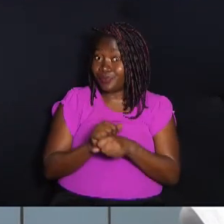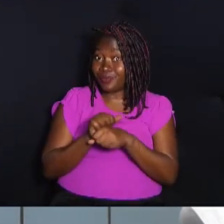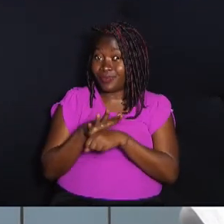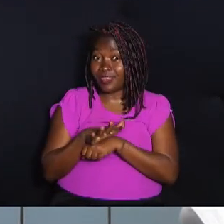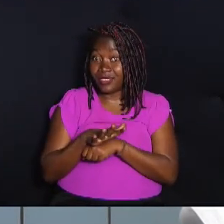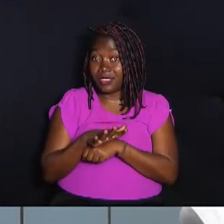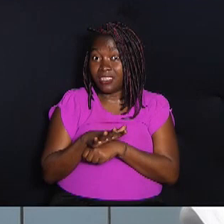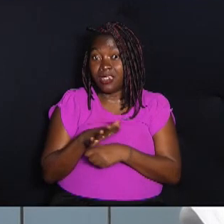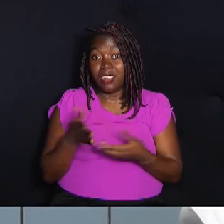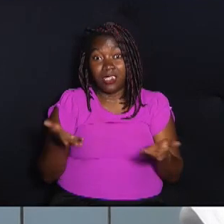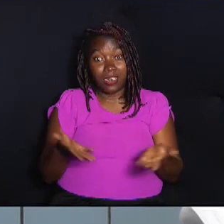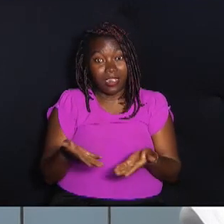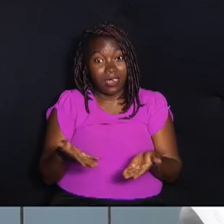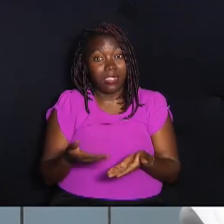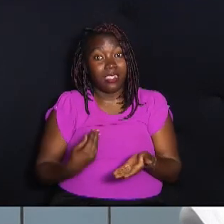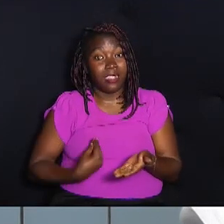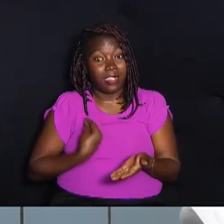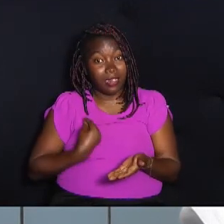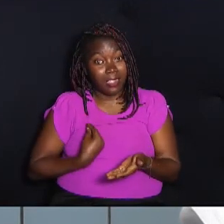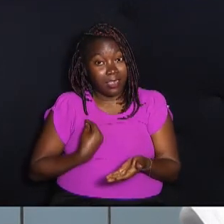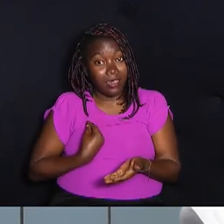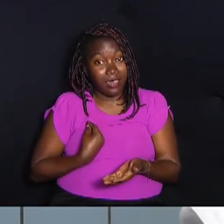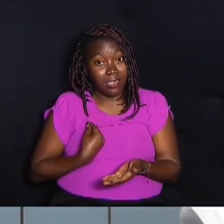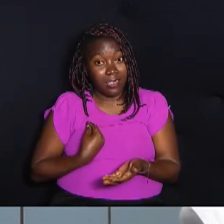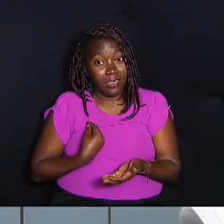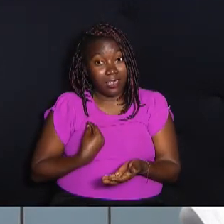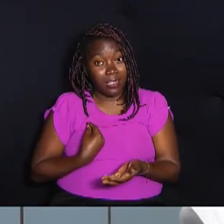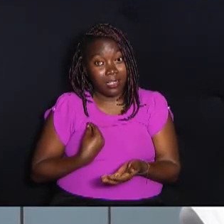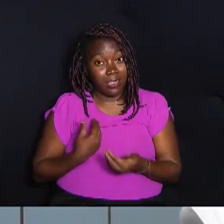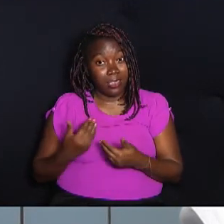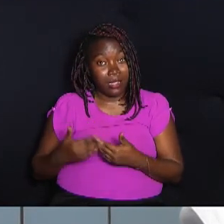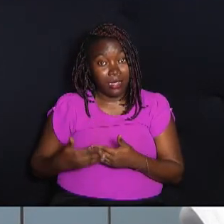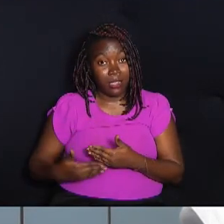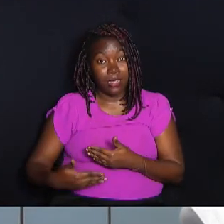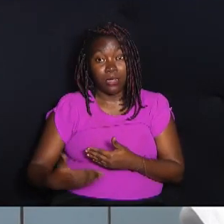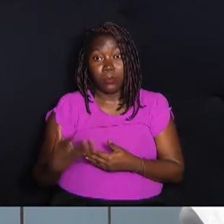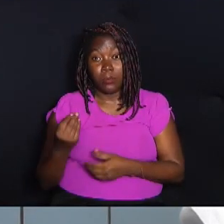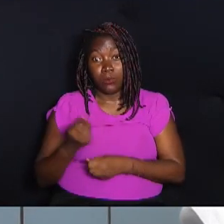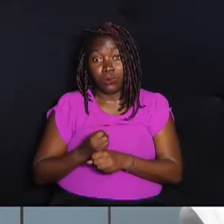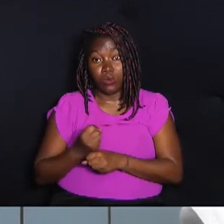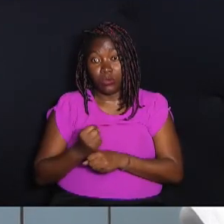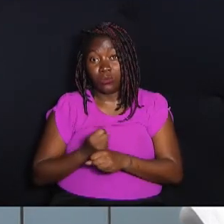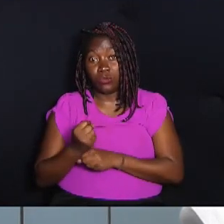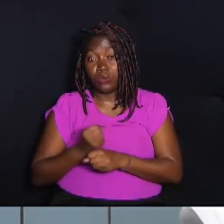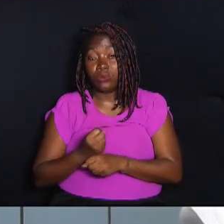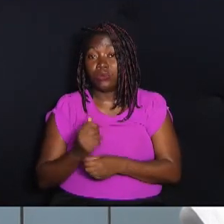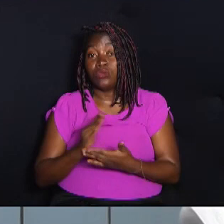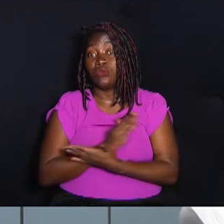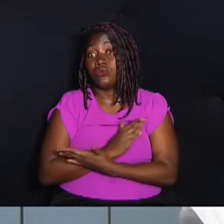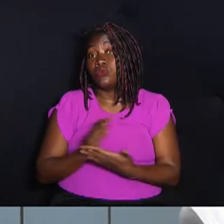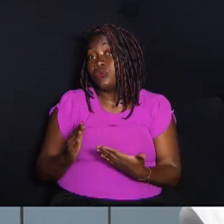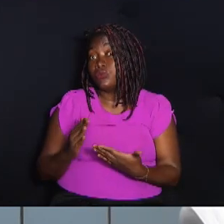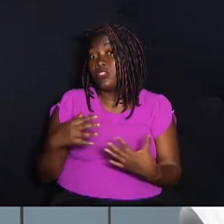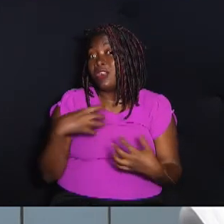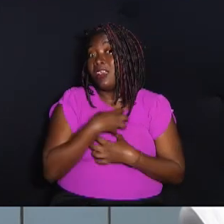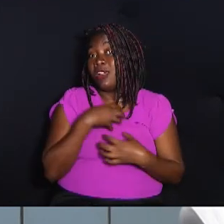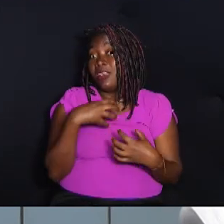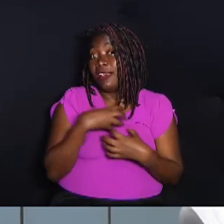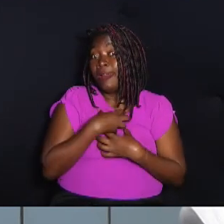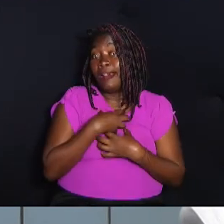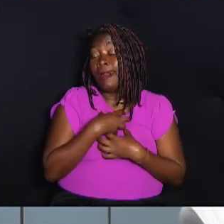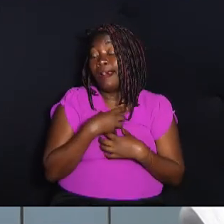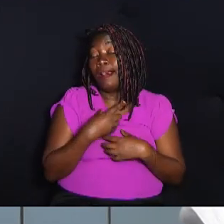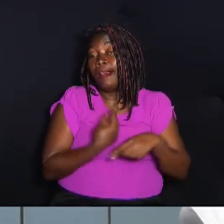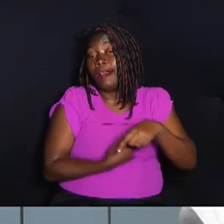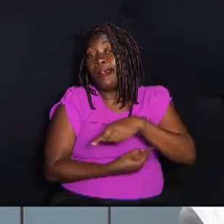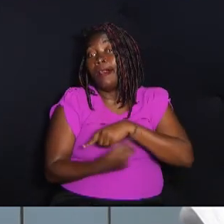ela hoje ainda a gente vive, e nós viveremos isso por muitos anos, algumas sequelas, entre elas